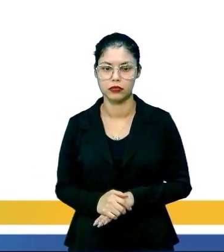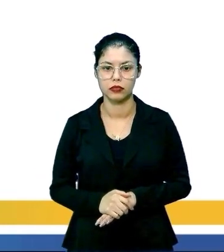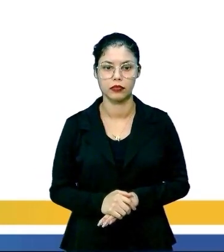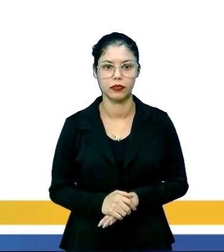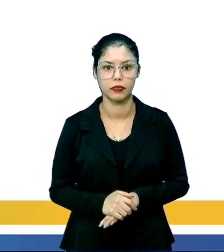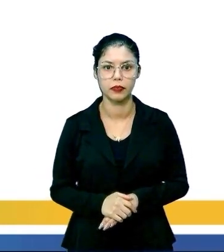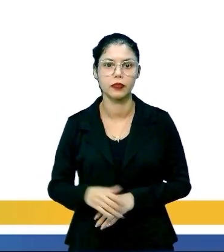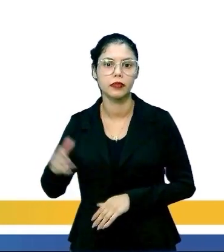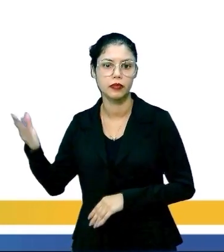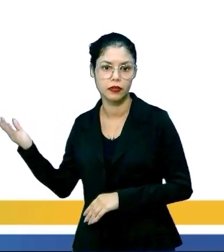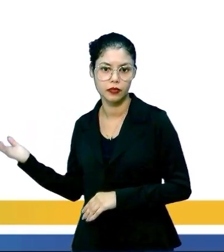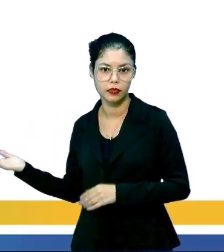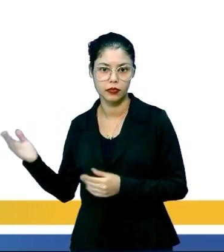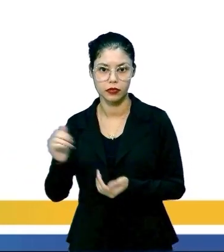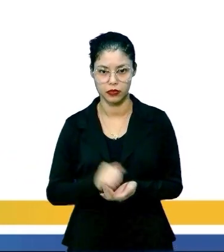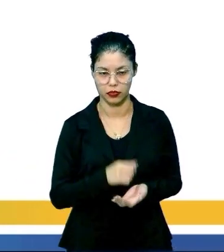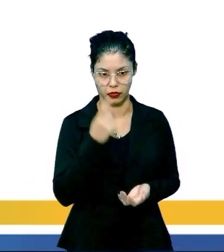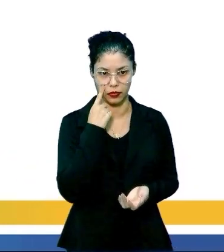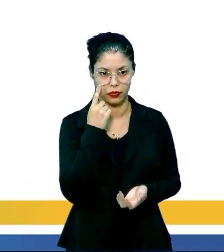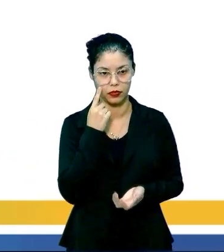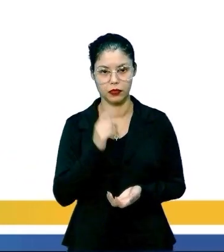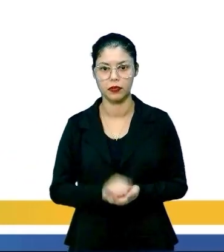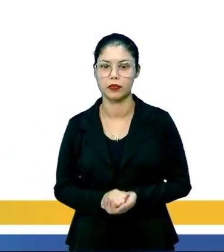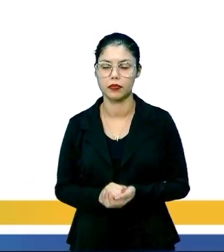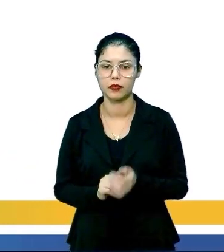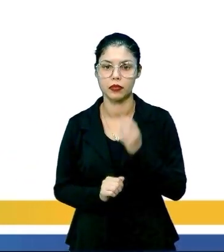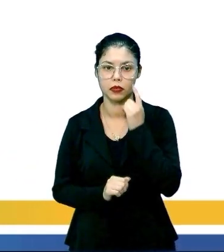injetora. Olha aí.